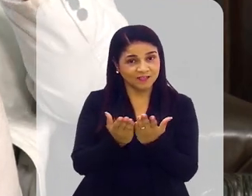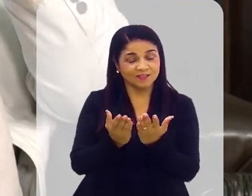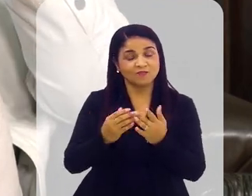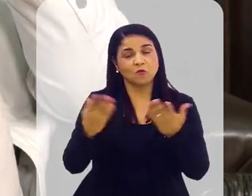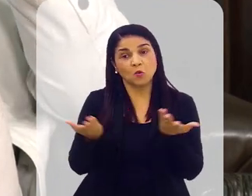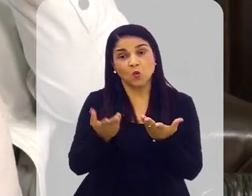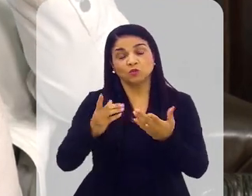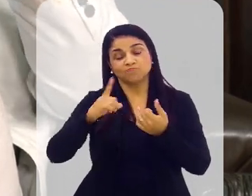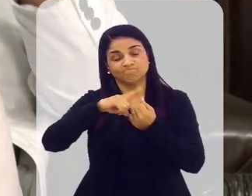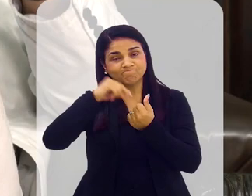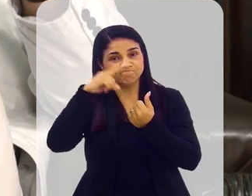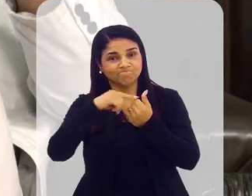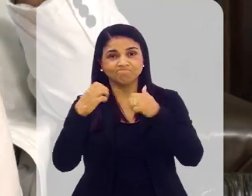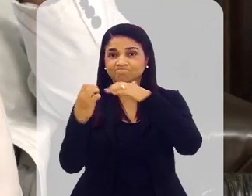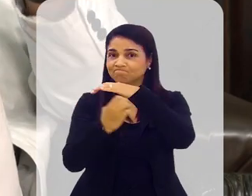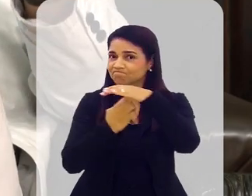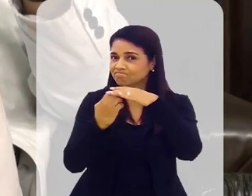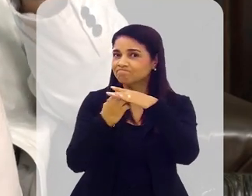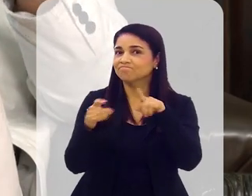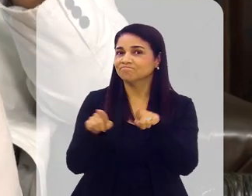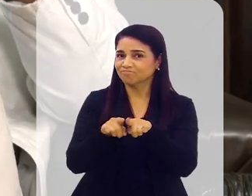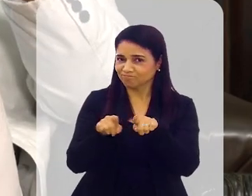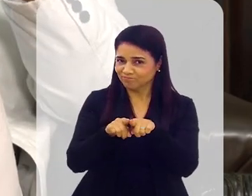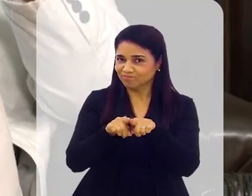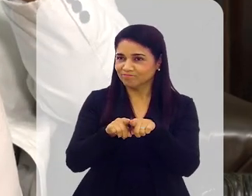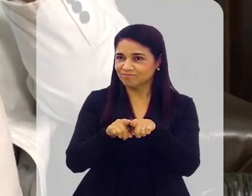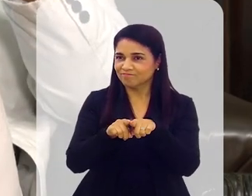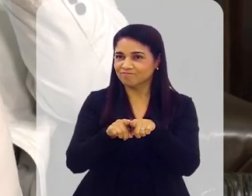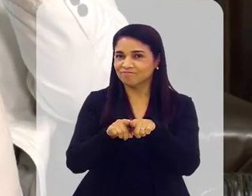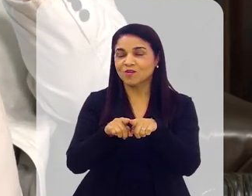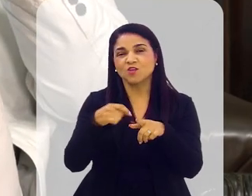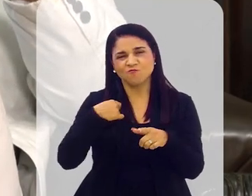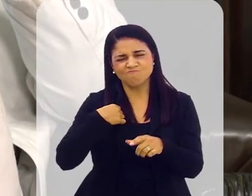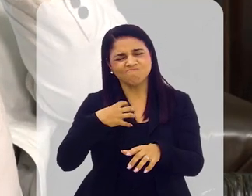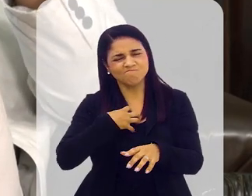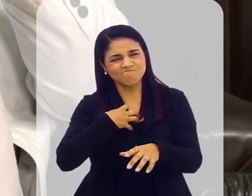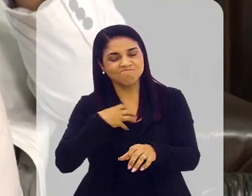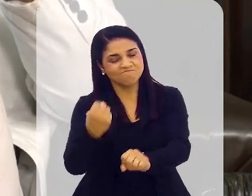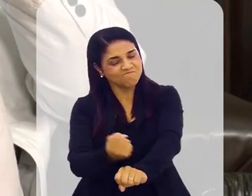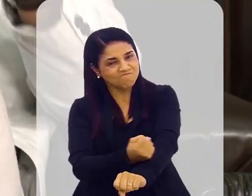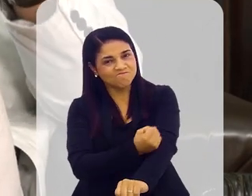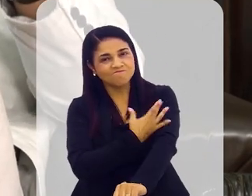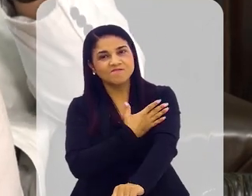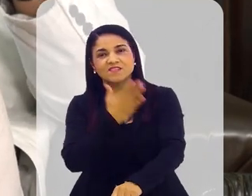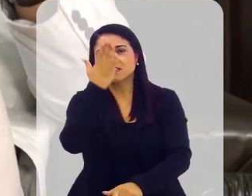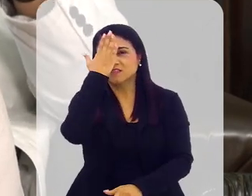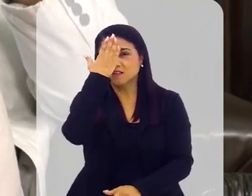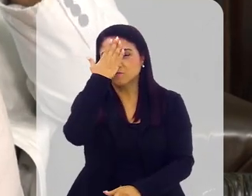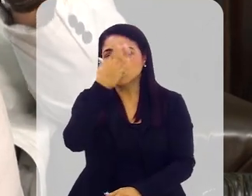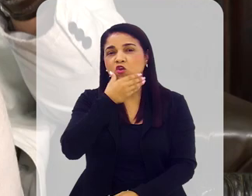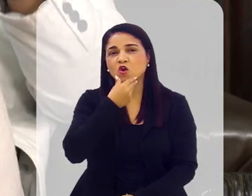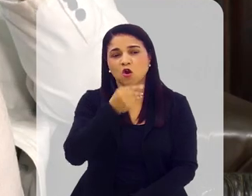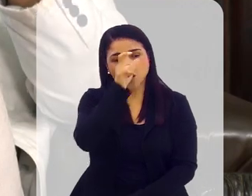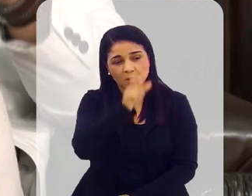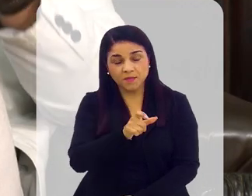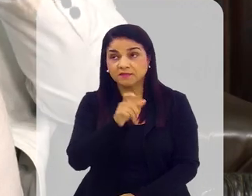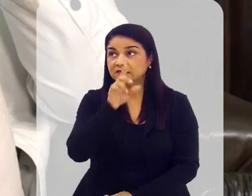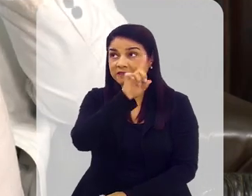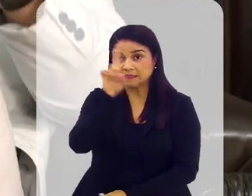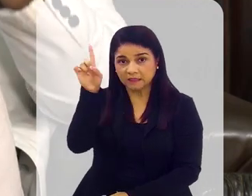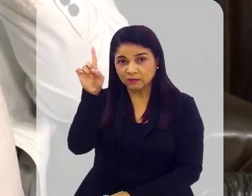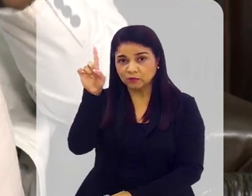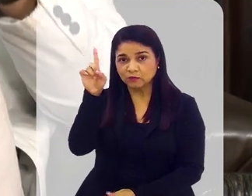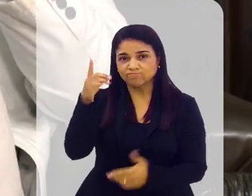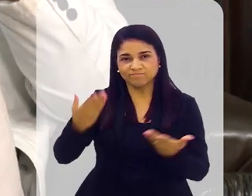e hoje é um empreendedor, é um empresário, e isso muito nos emociona em saber que homens